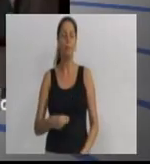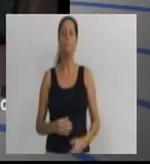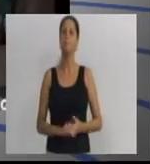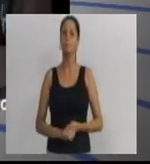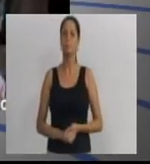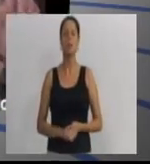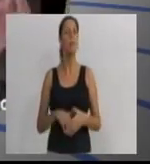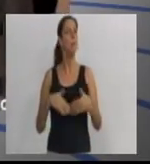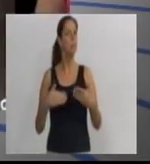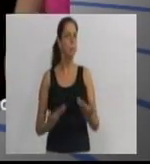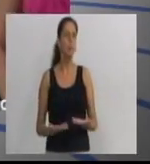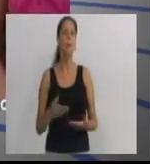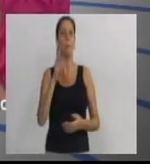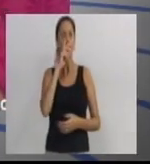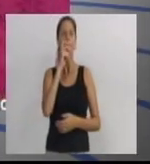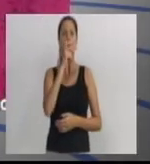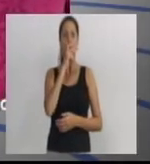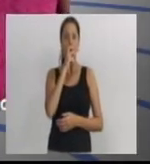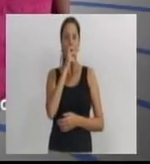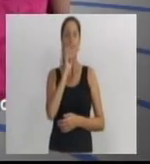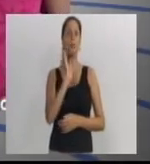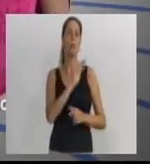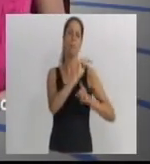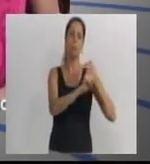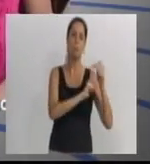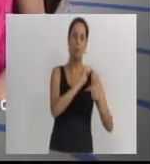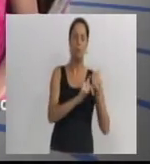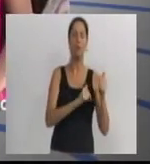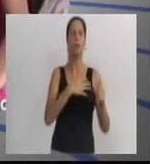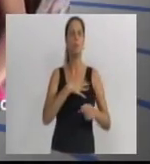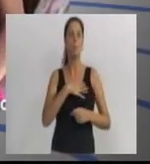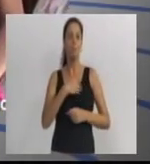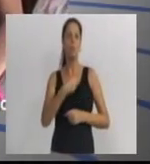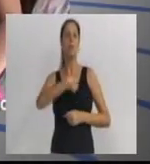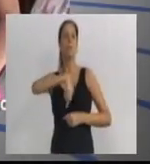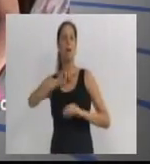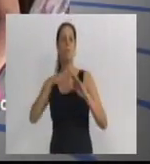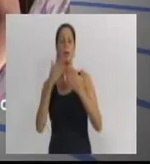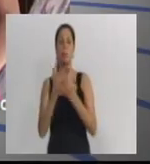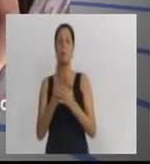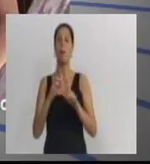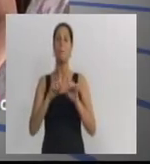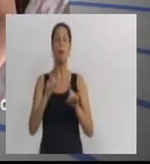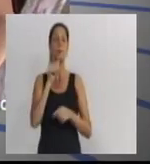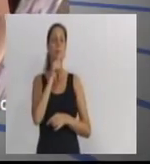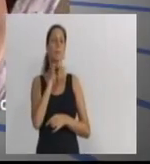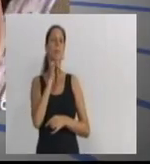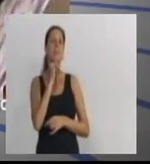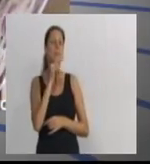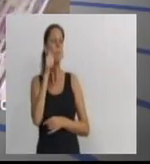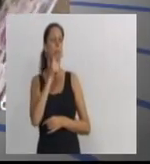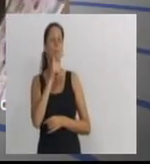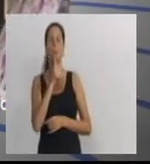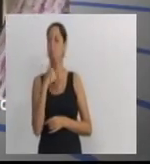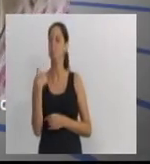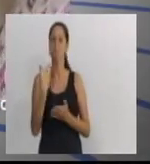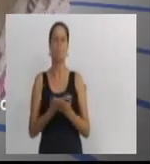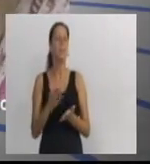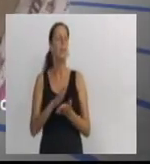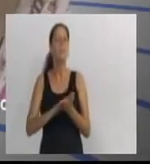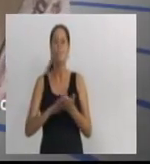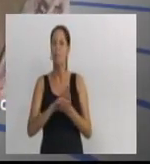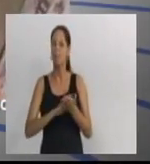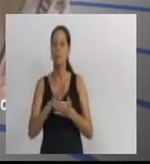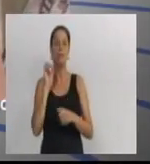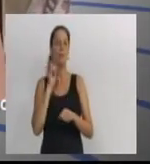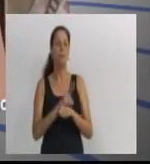a trabalhar, a Cauana precisa ficar em casa cuidando da Harmonia, né, Cauana? Ficou de fora de novo da matrícula. Exato, novamente ela não foi